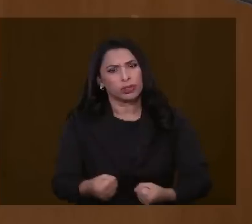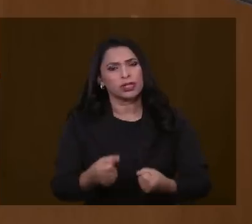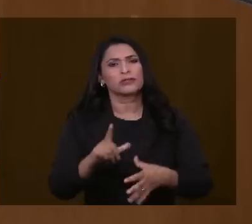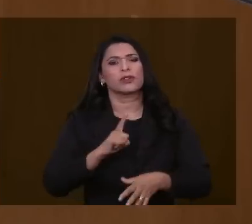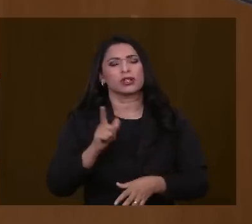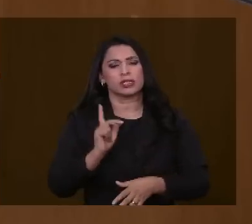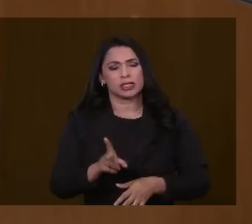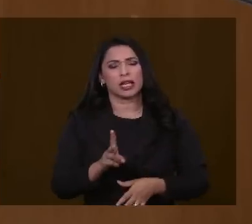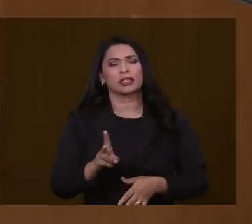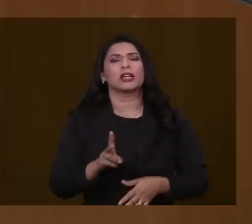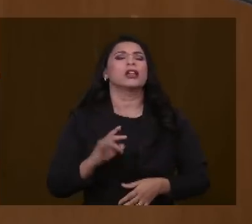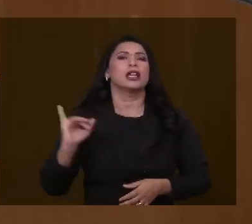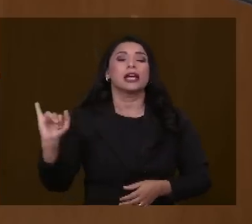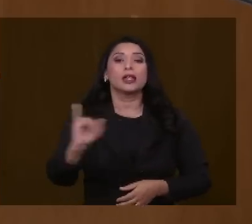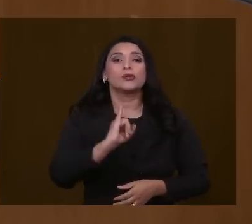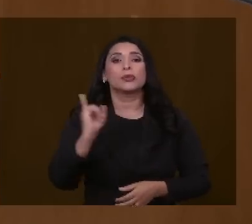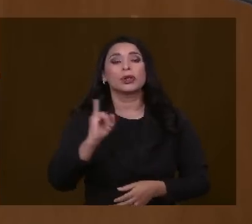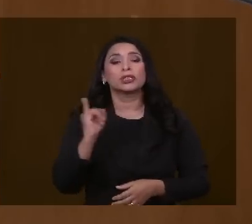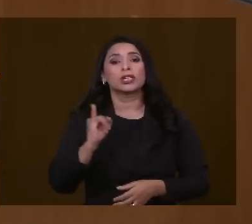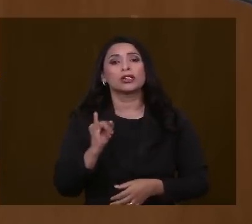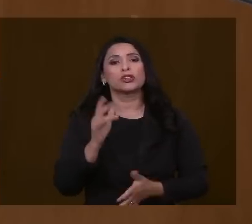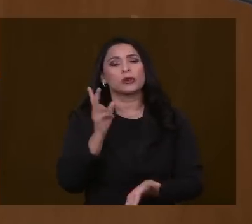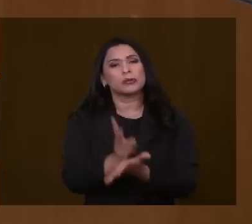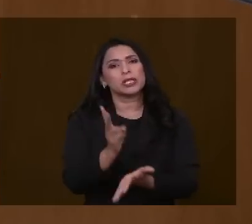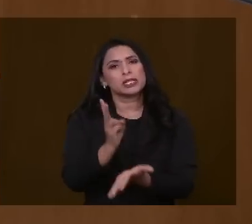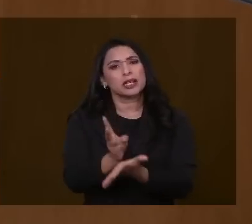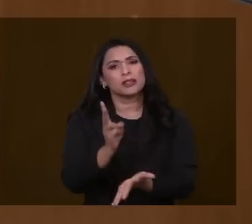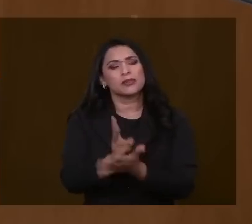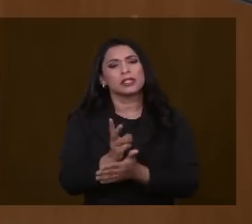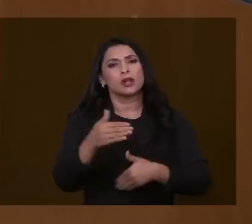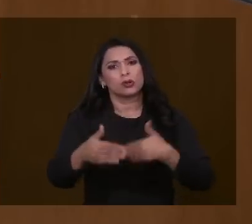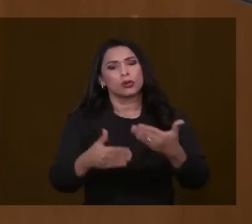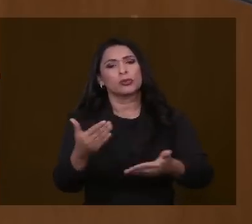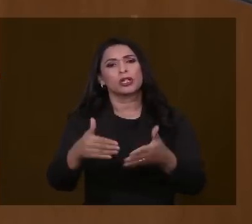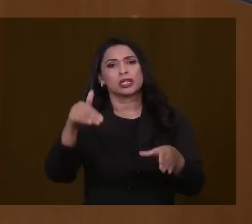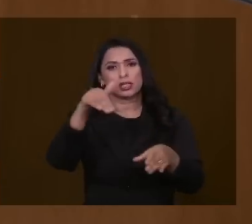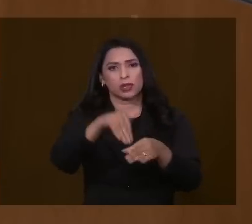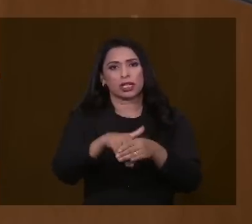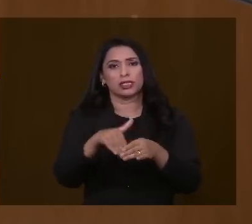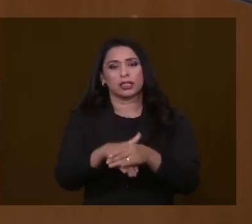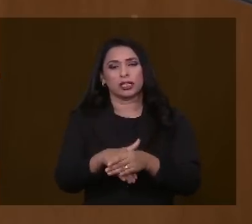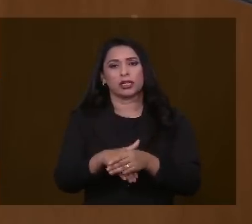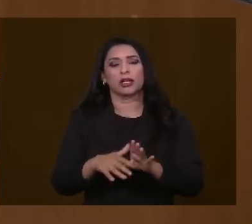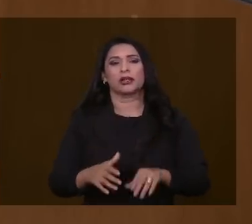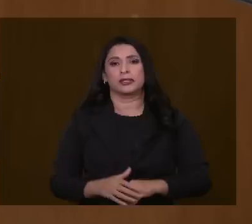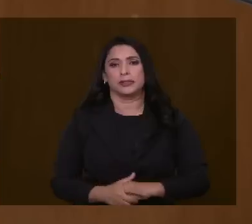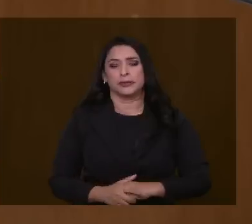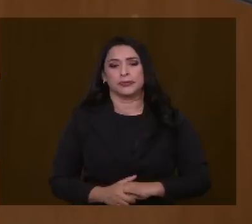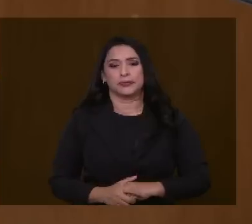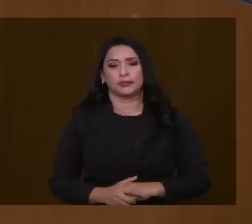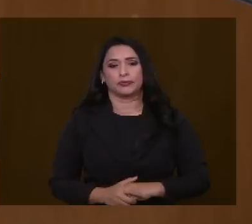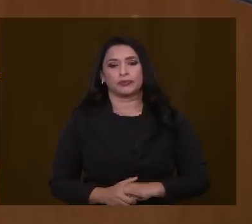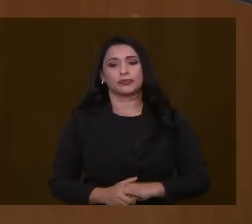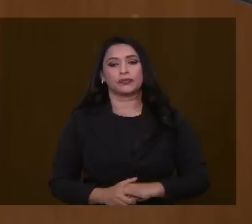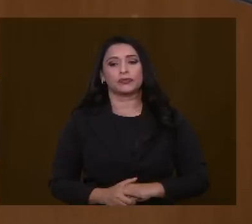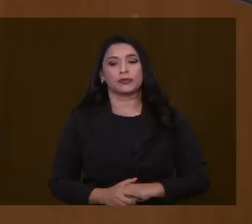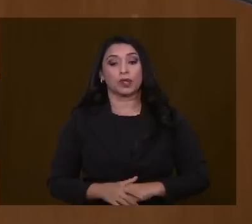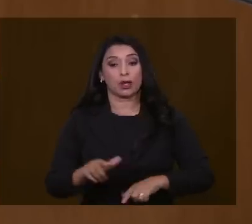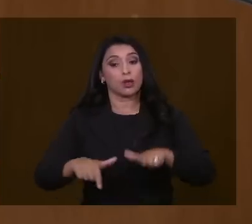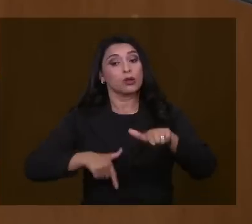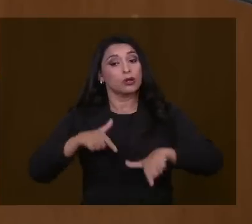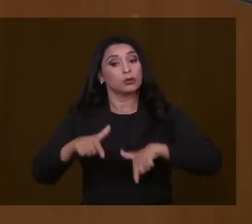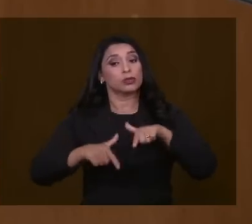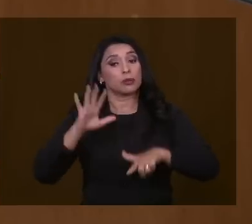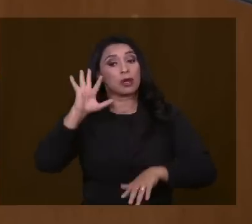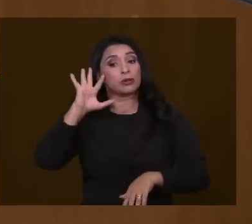para a preservação da integridade do processo eleitoral. Digna de nota, igualmente, sua atuação